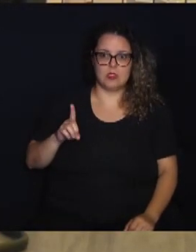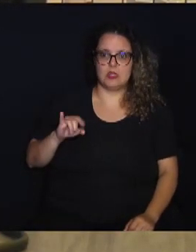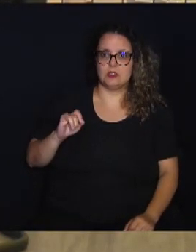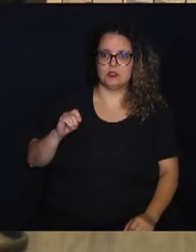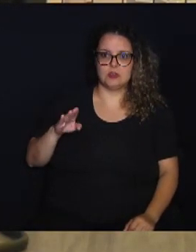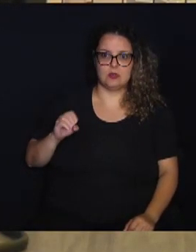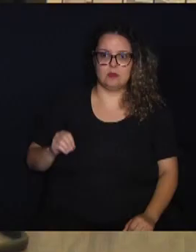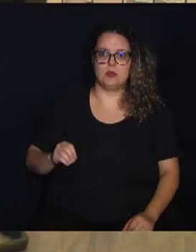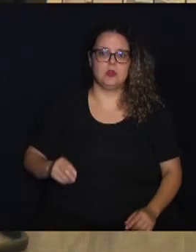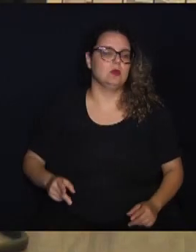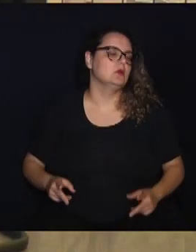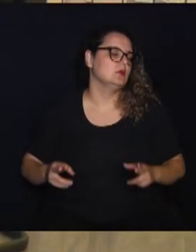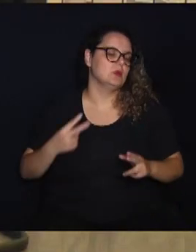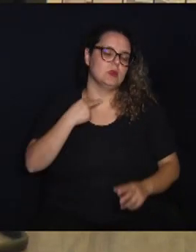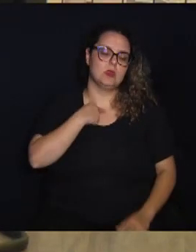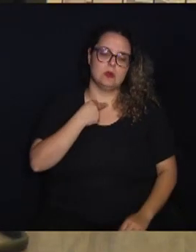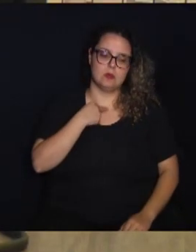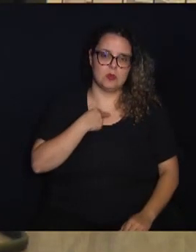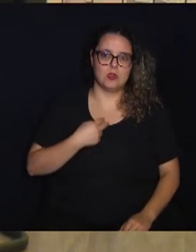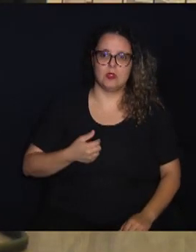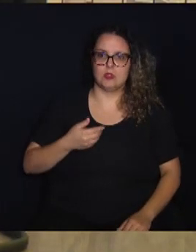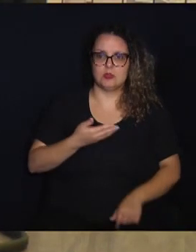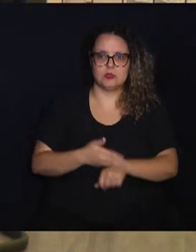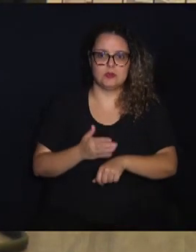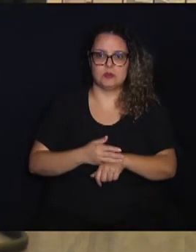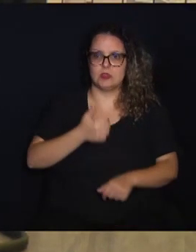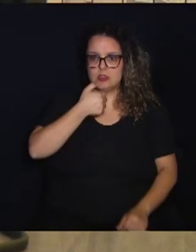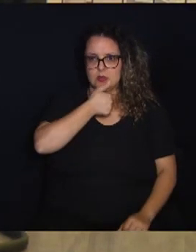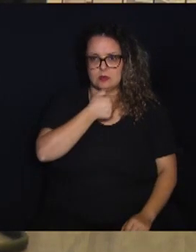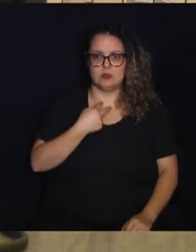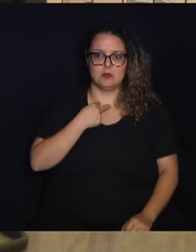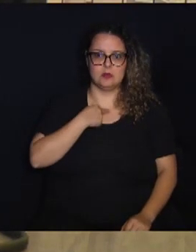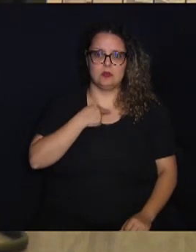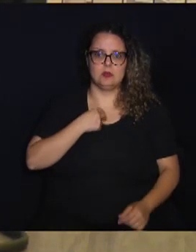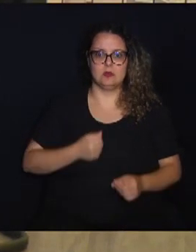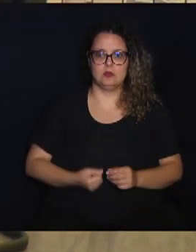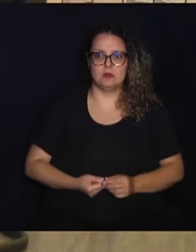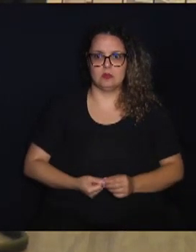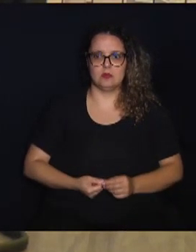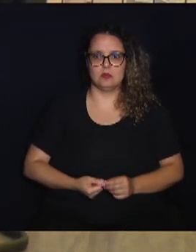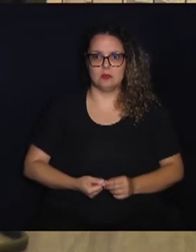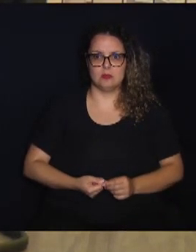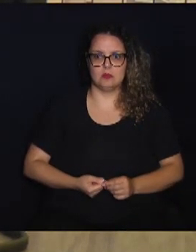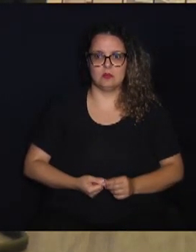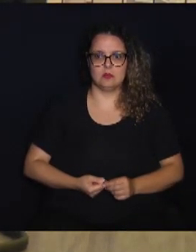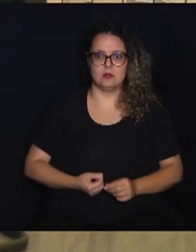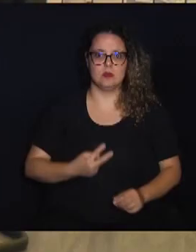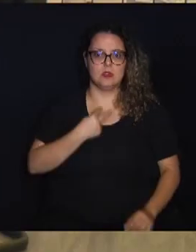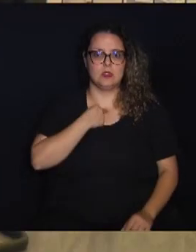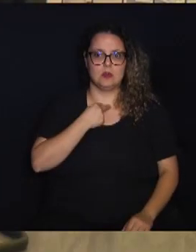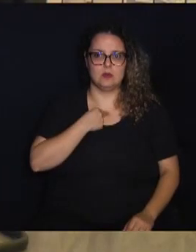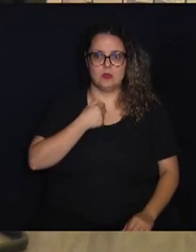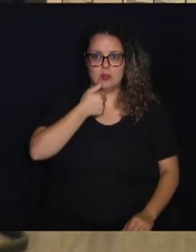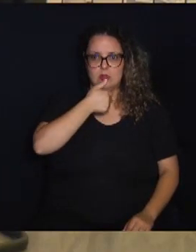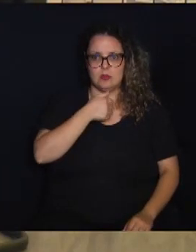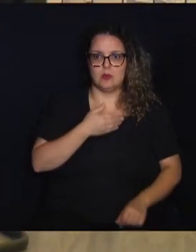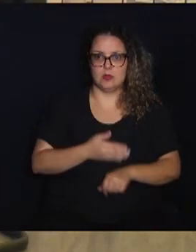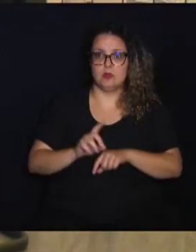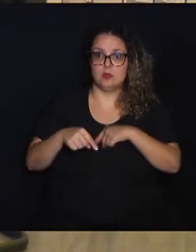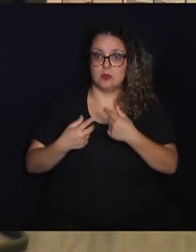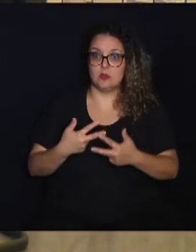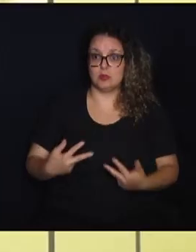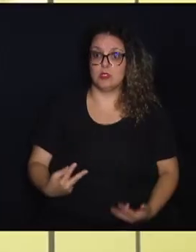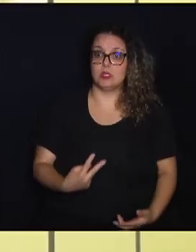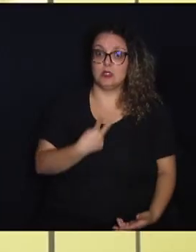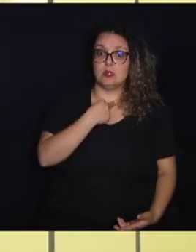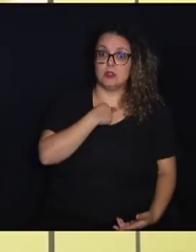está suspenso o pré-diabético treinar em jejum. Tá Tá? bom. Em hipótese alguma, o pré-diabético pode treinar em jejum. E outra coisa, ele não